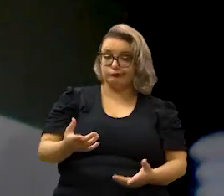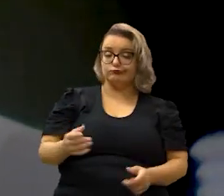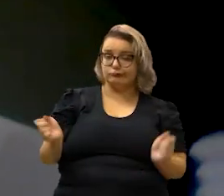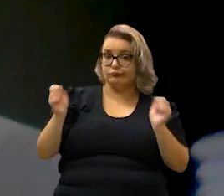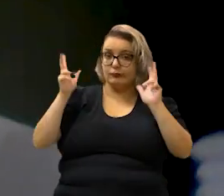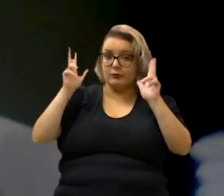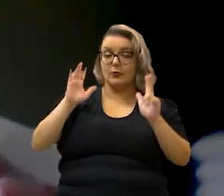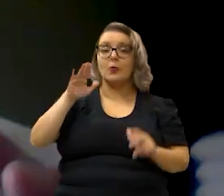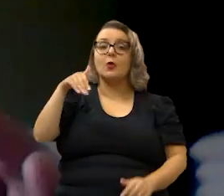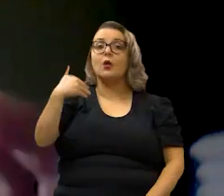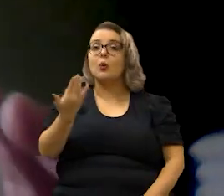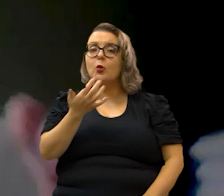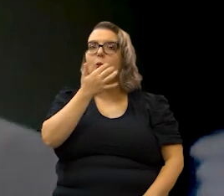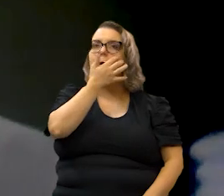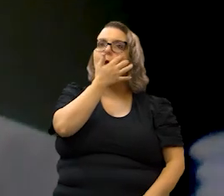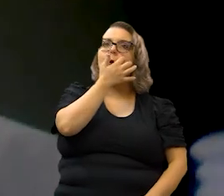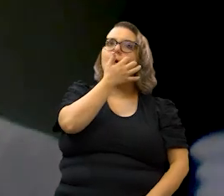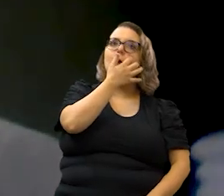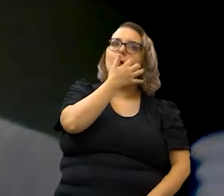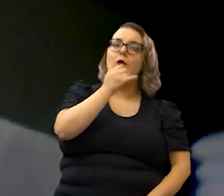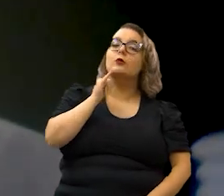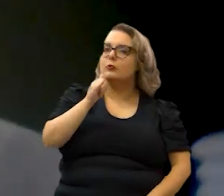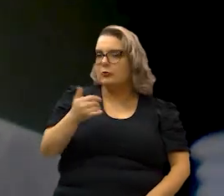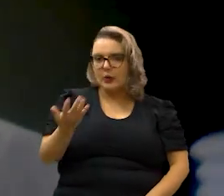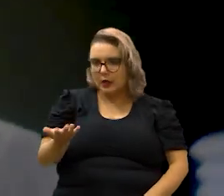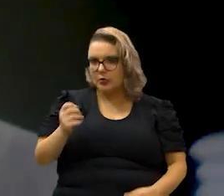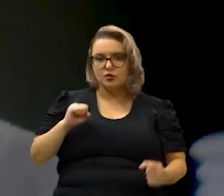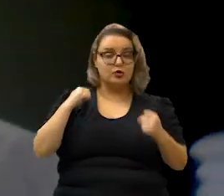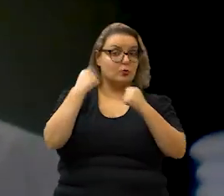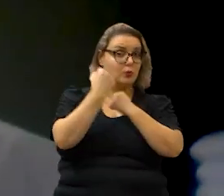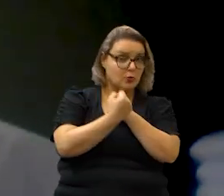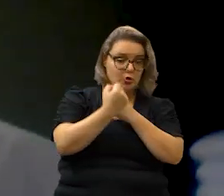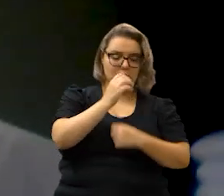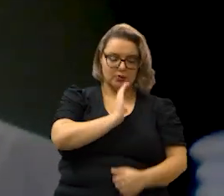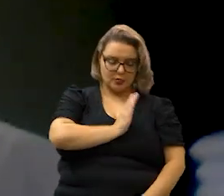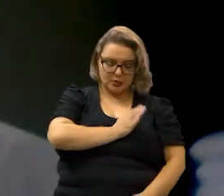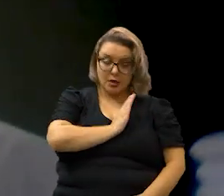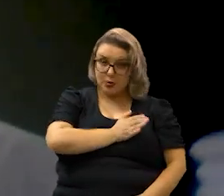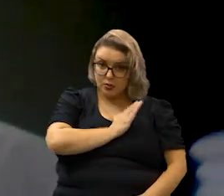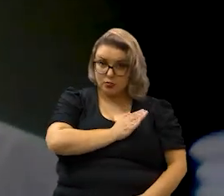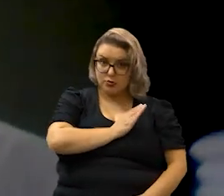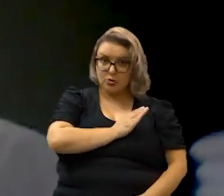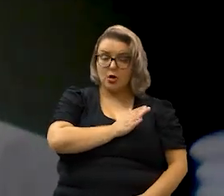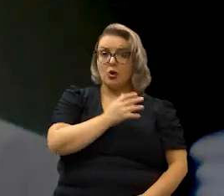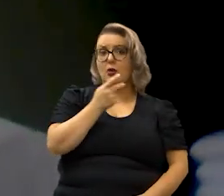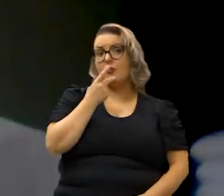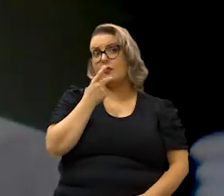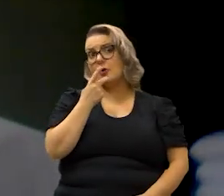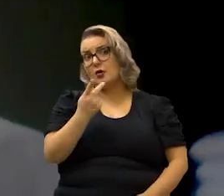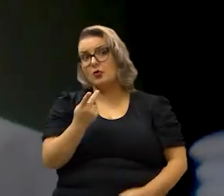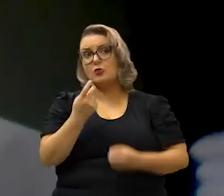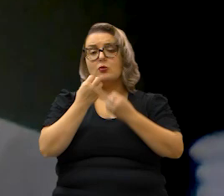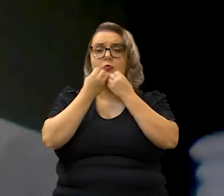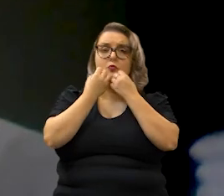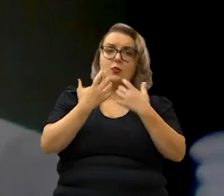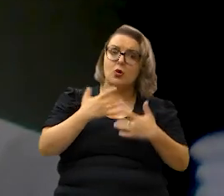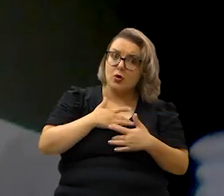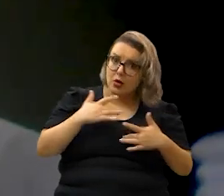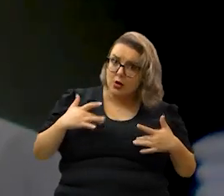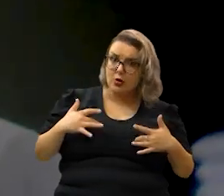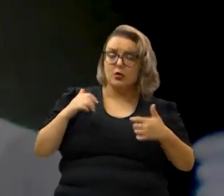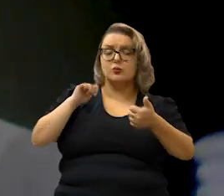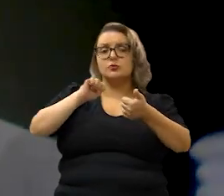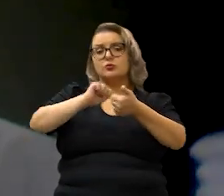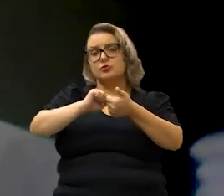que deve. Quando você fala sobre proteção cardiovascular, você fala em bom estado e